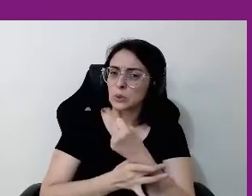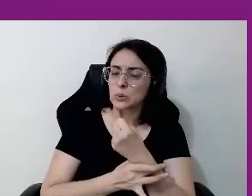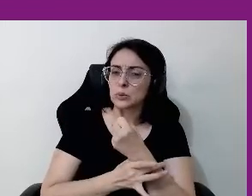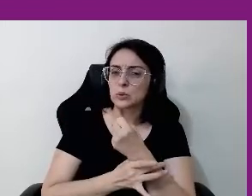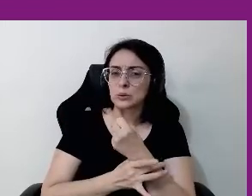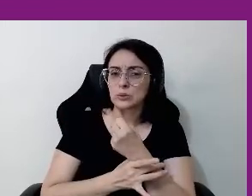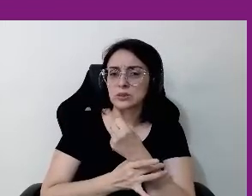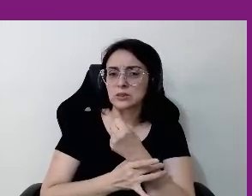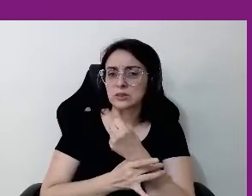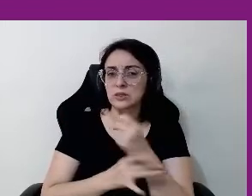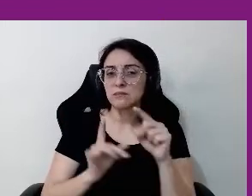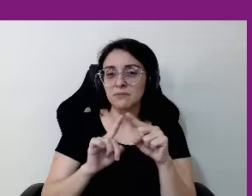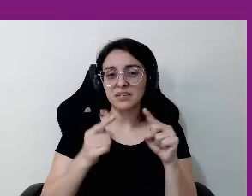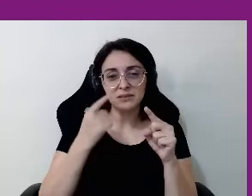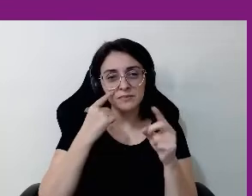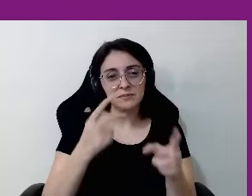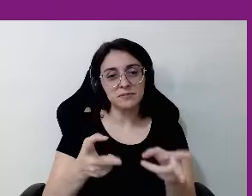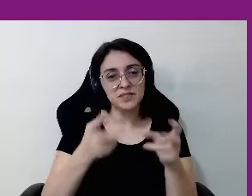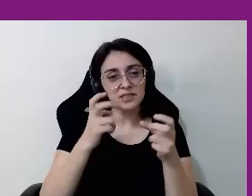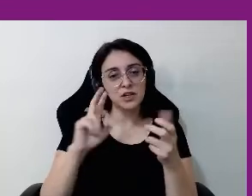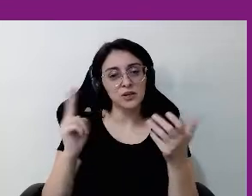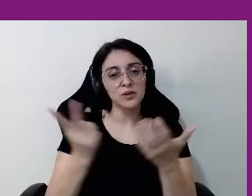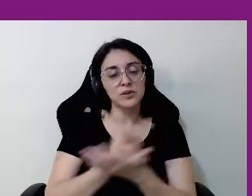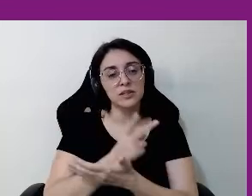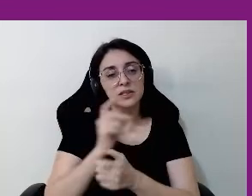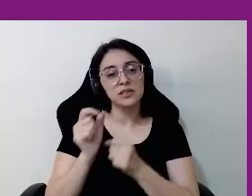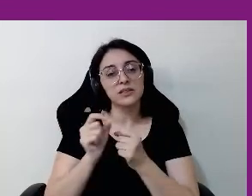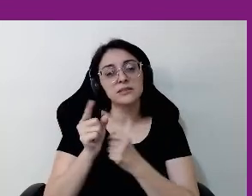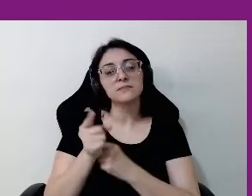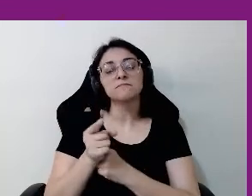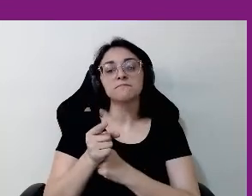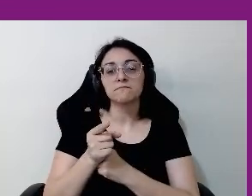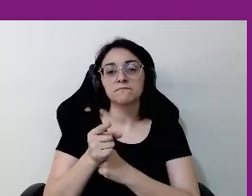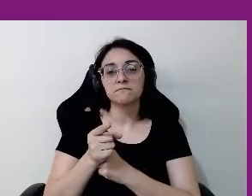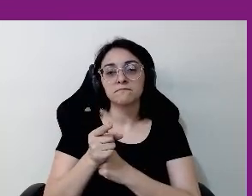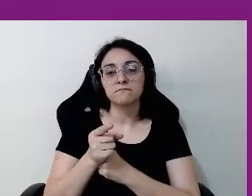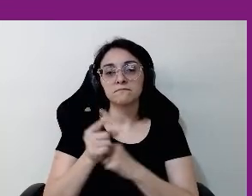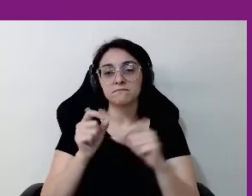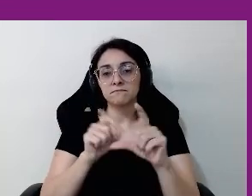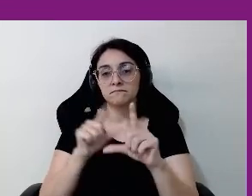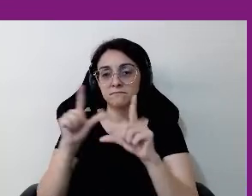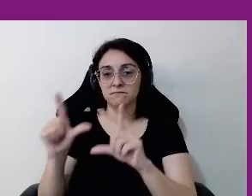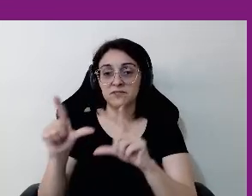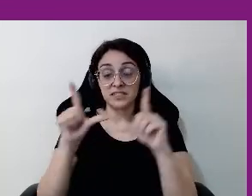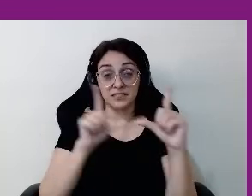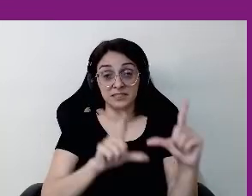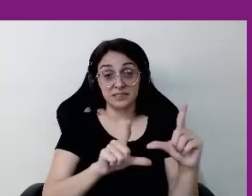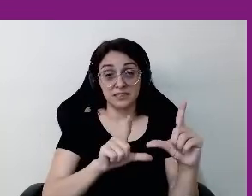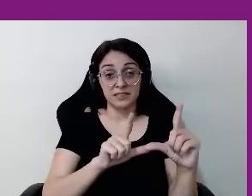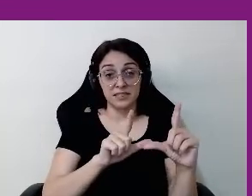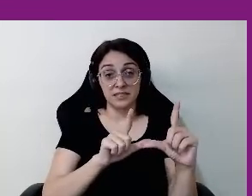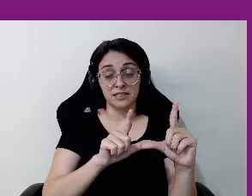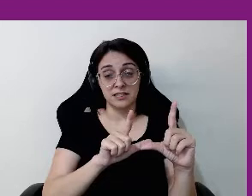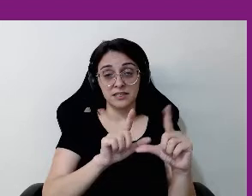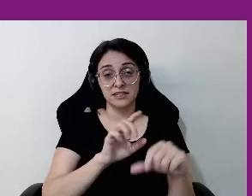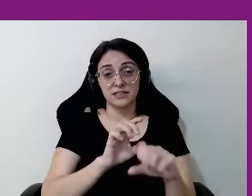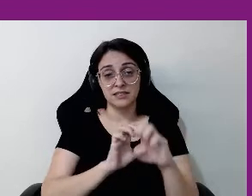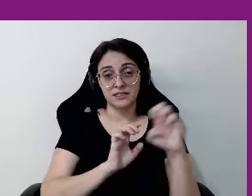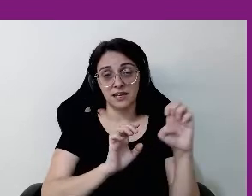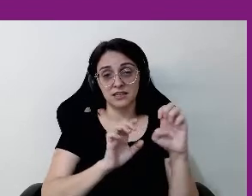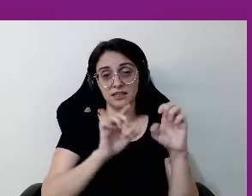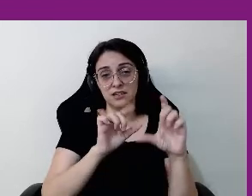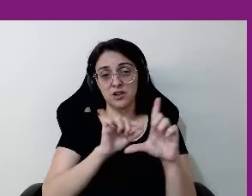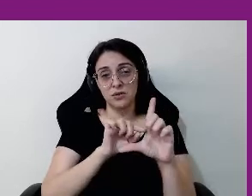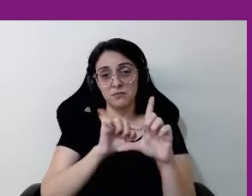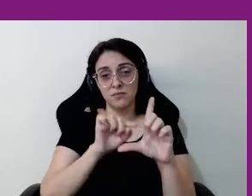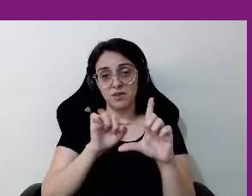é? Mas vejam o que acontece no painel à esquerda, nos dados. Aqui no